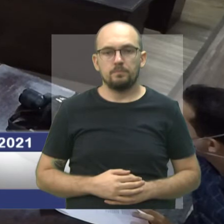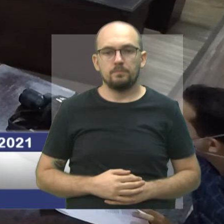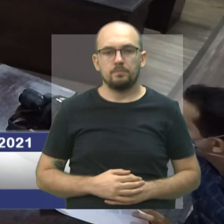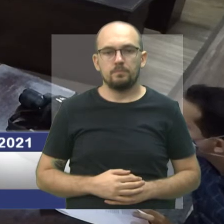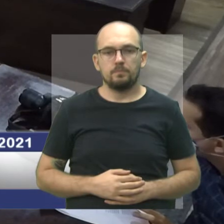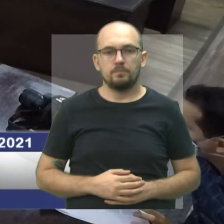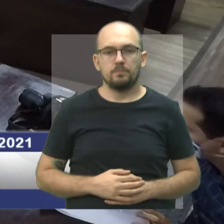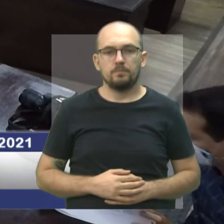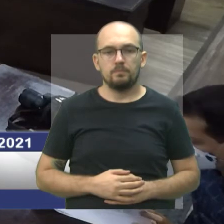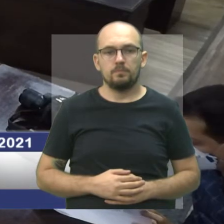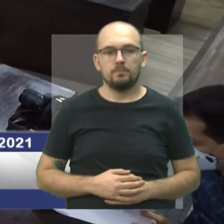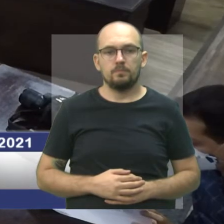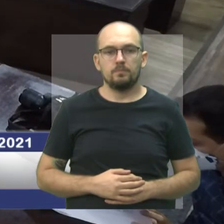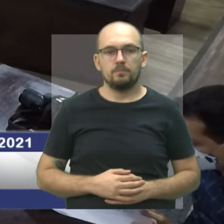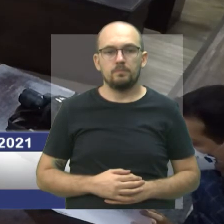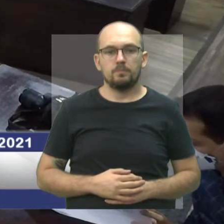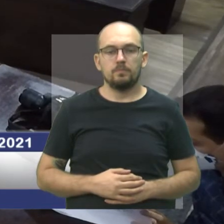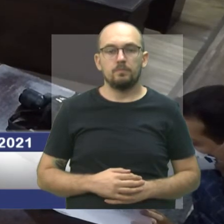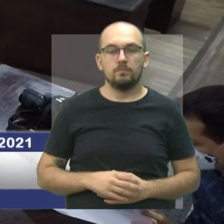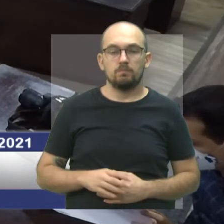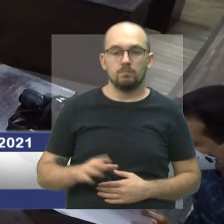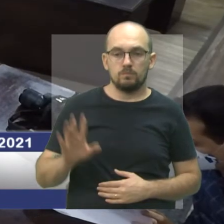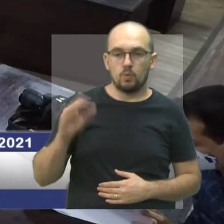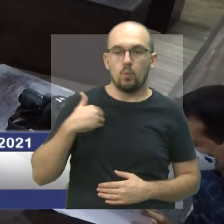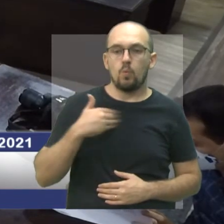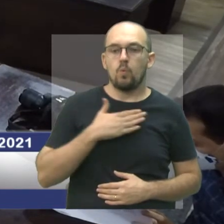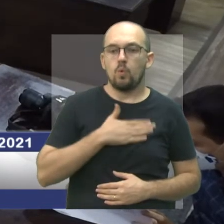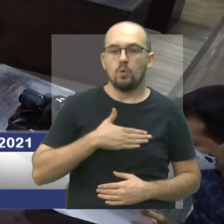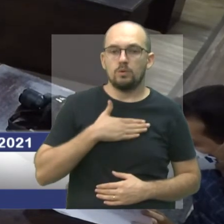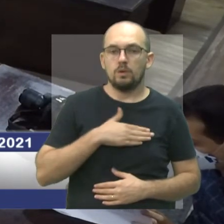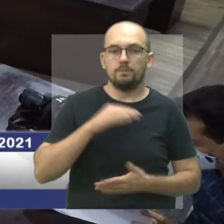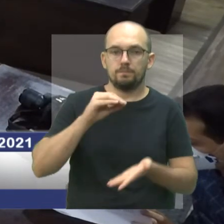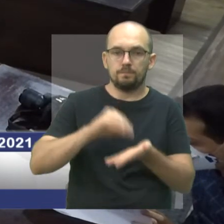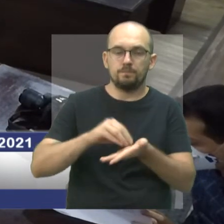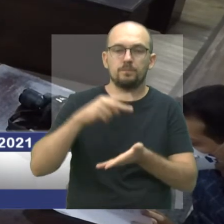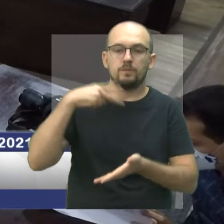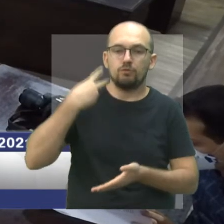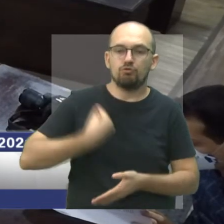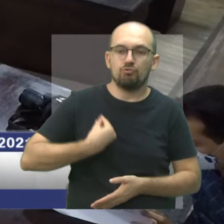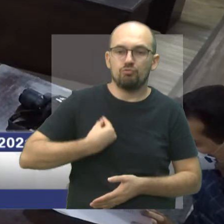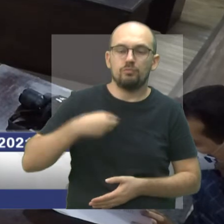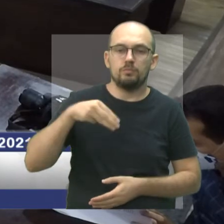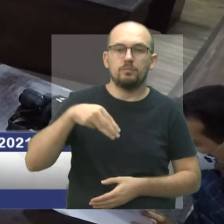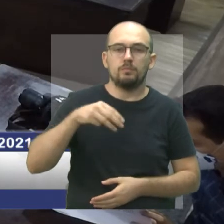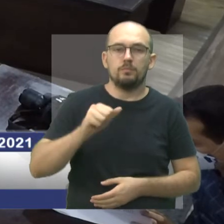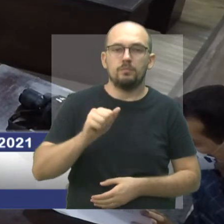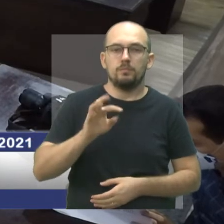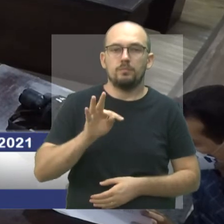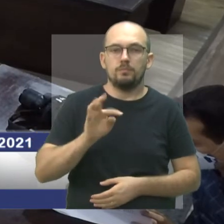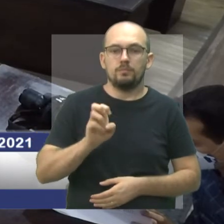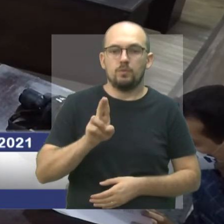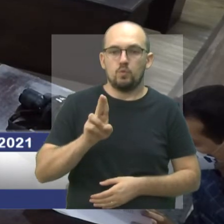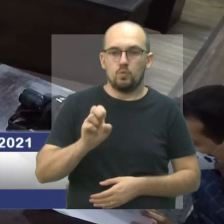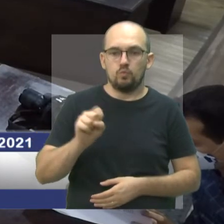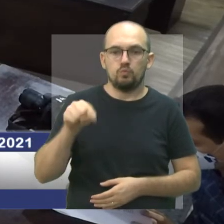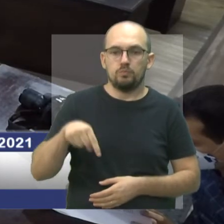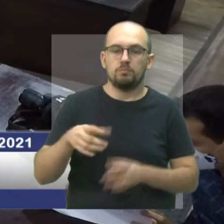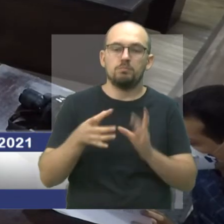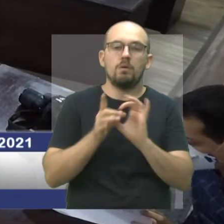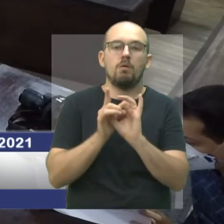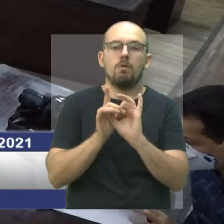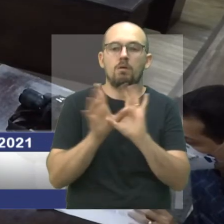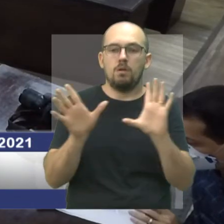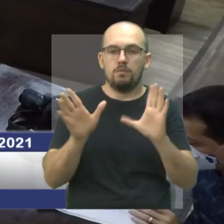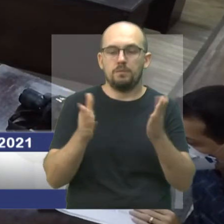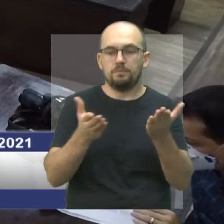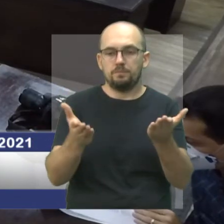Eu gostaria de registrar a presença do vereador Matheus Turini também e abrir a palavra para